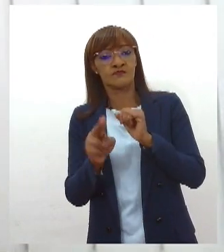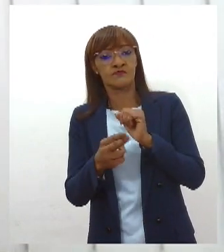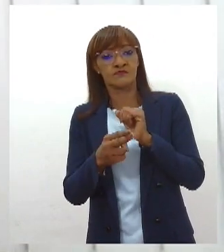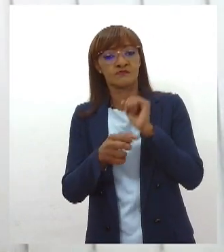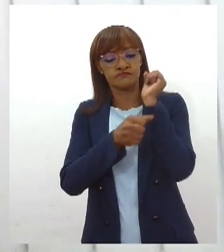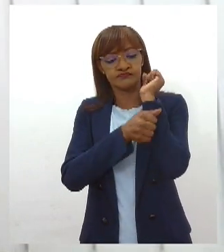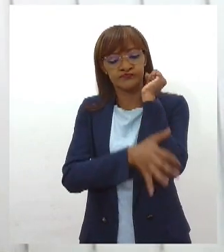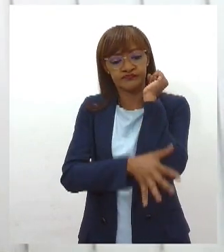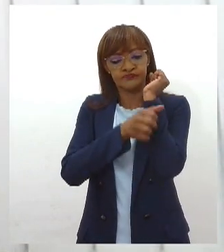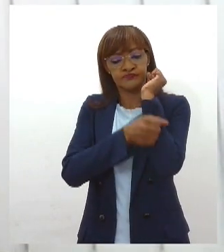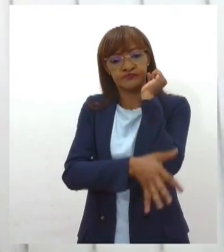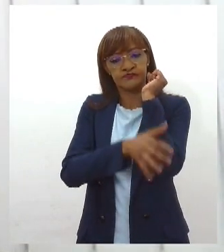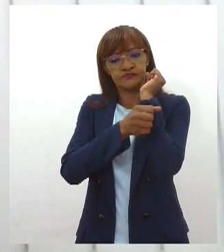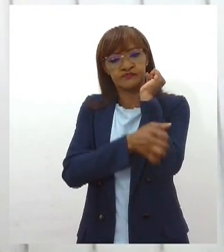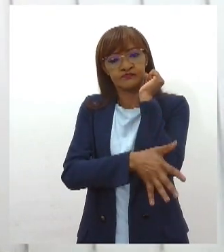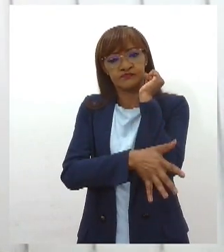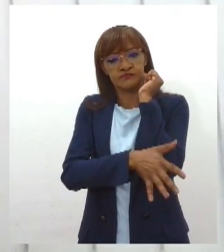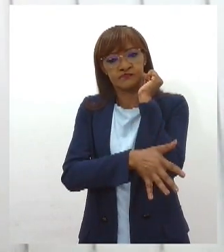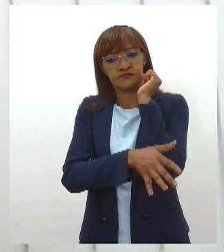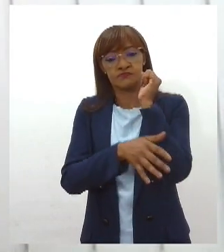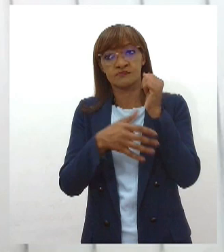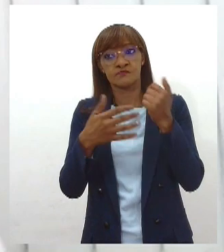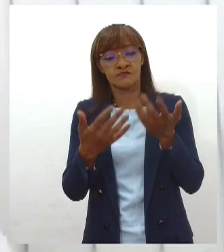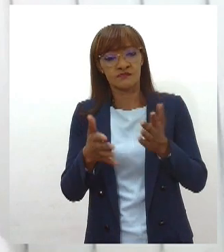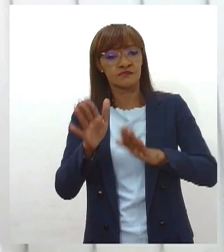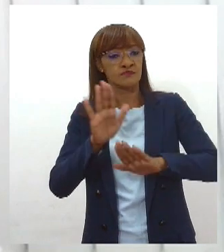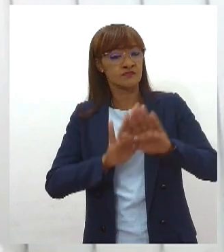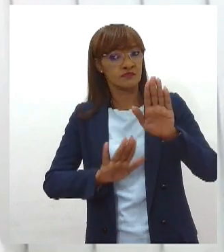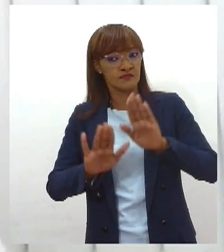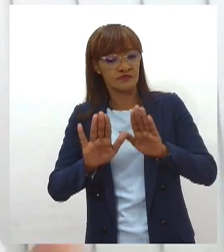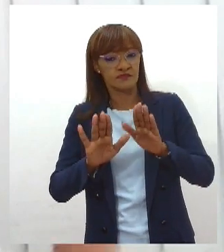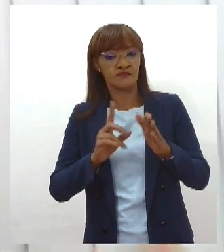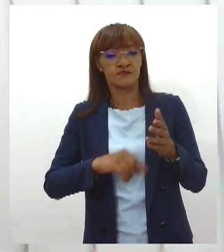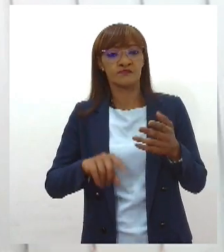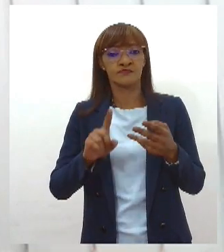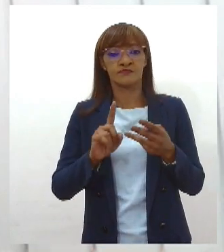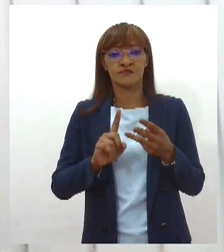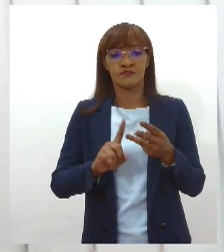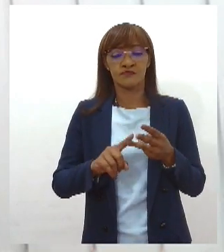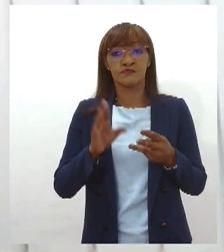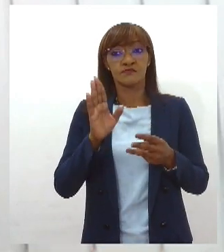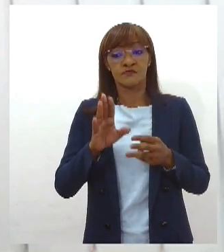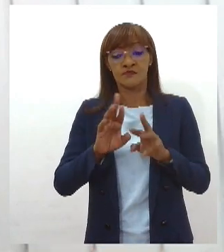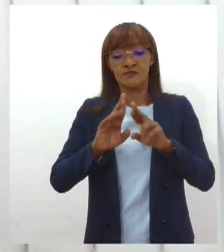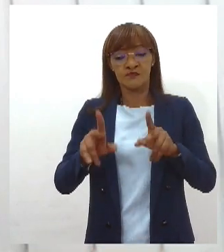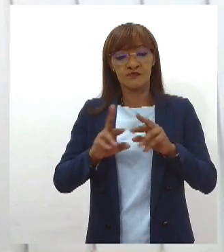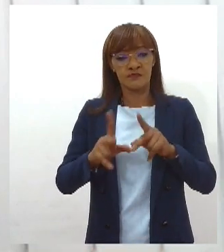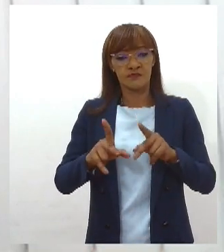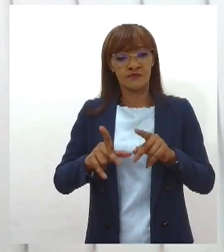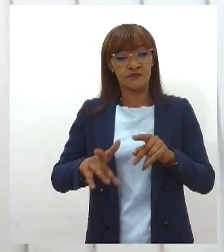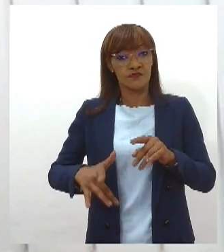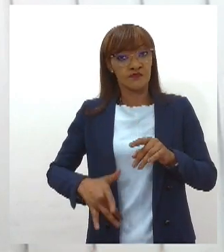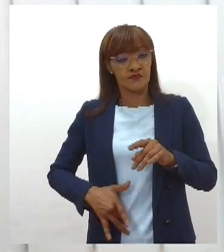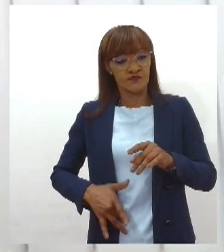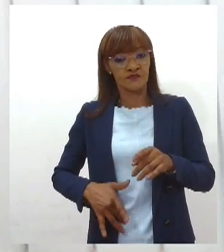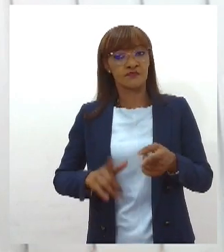sem nenhum outro motivo. Então, essa alteração do ritmo intestinal também é um sinal de alerta.